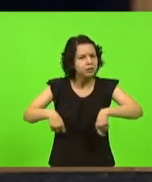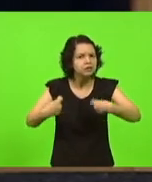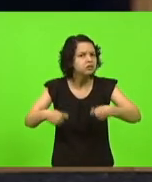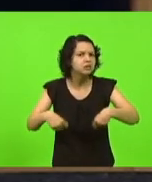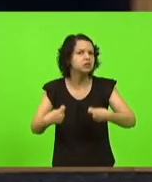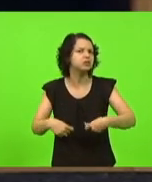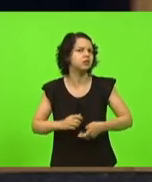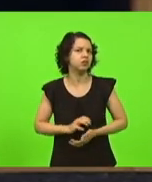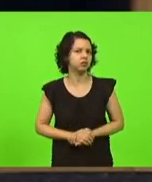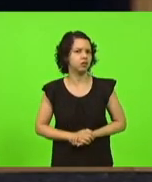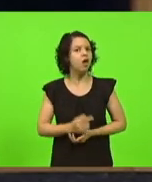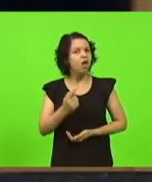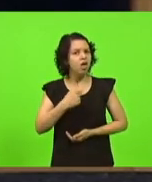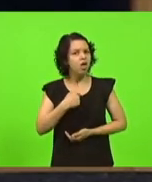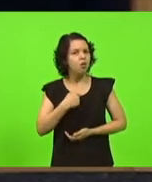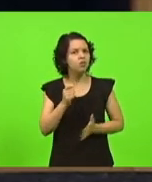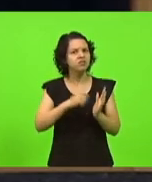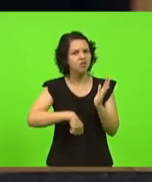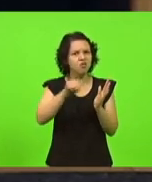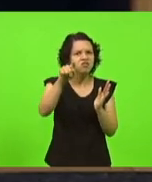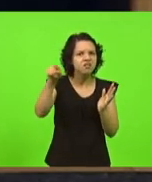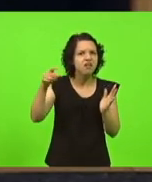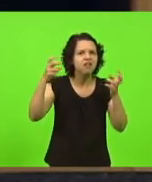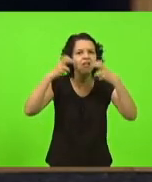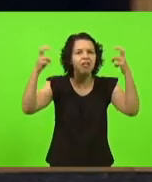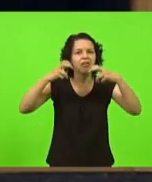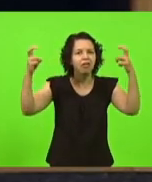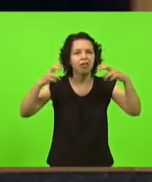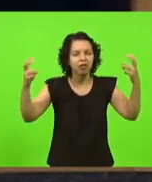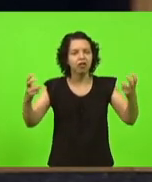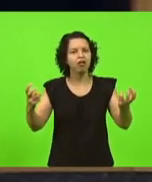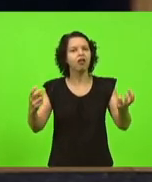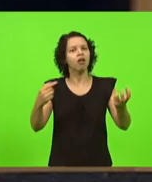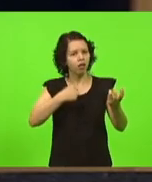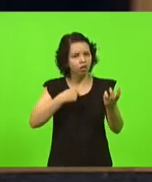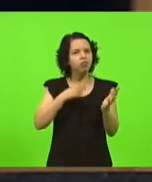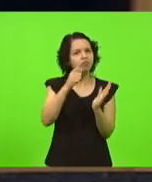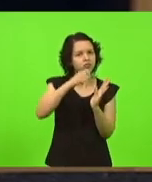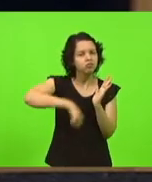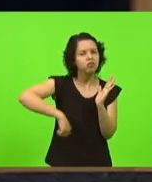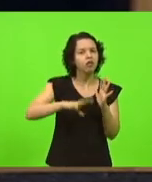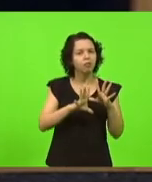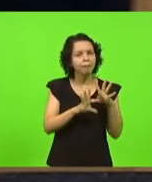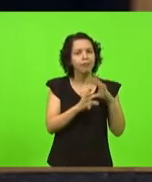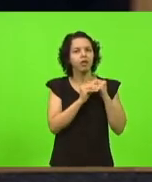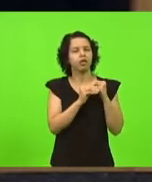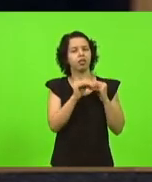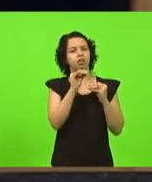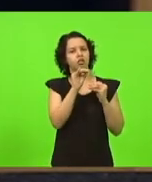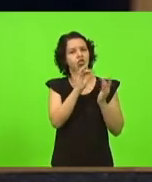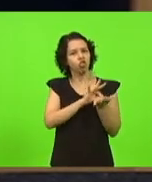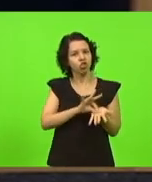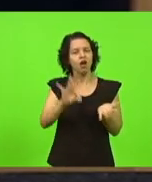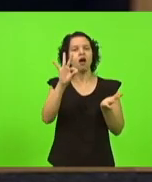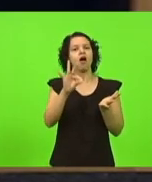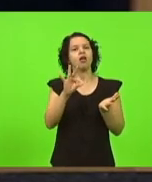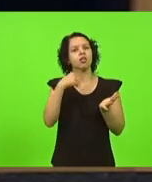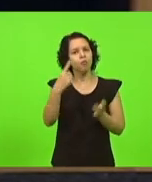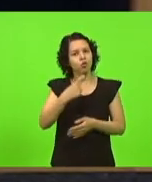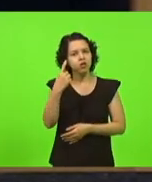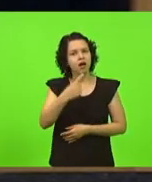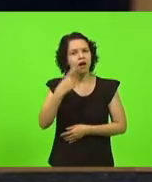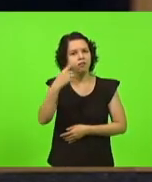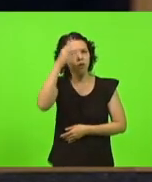Eu assinei, você que está gritando, as emendas de destaque da deputada Carminati, e você ainda